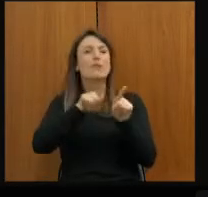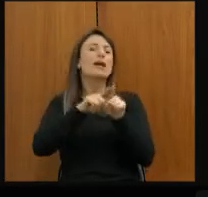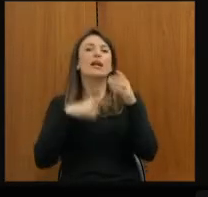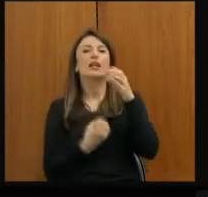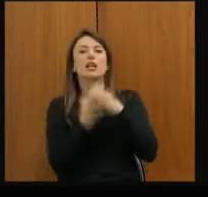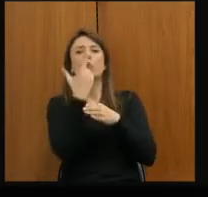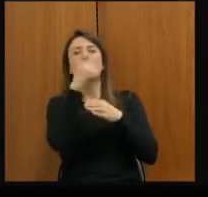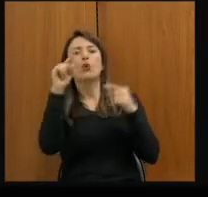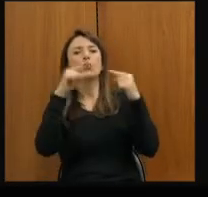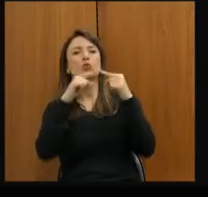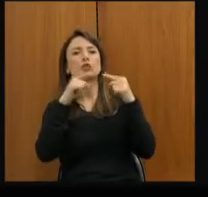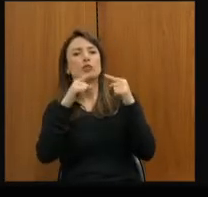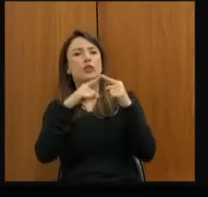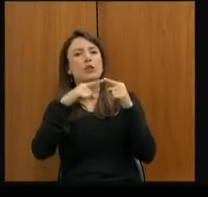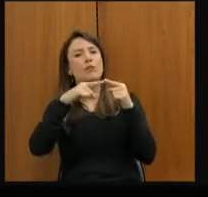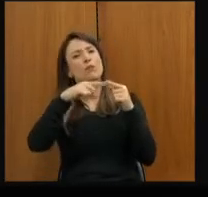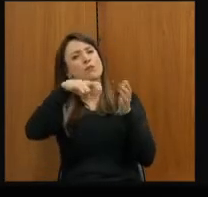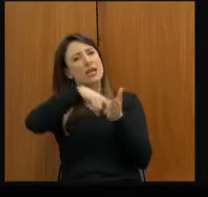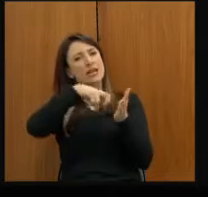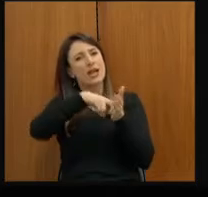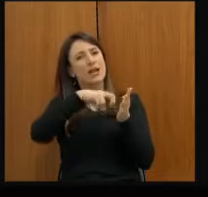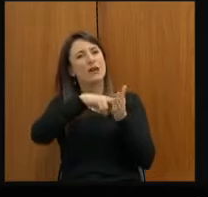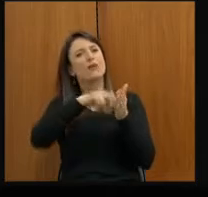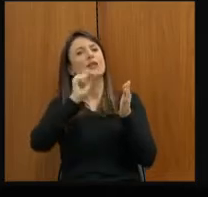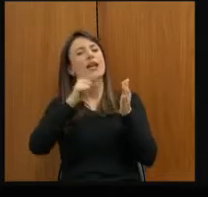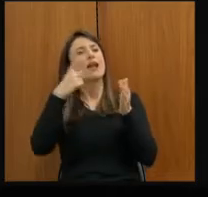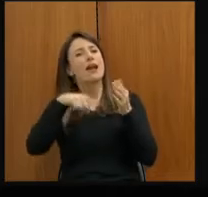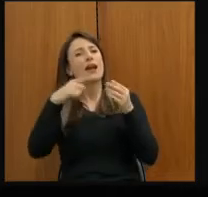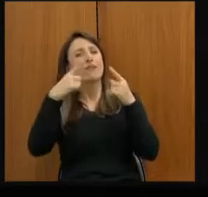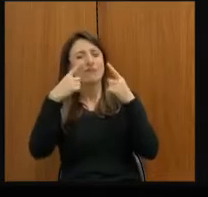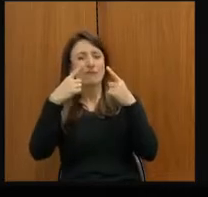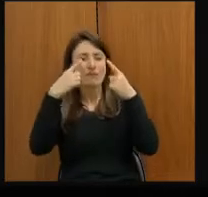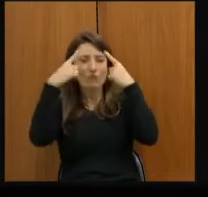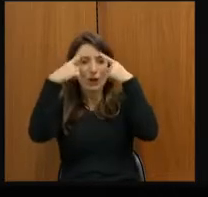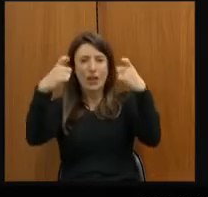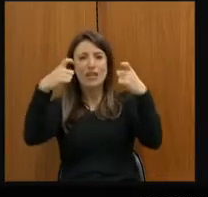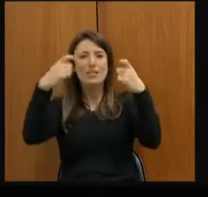mulher 147-b do Código Penal